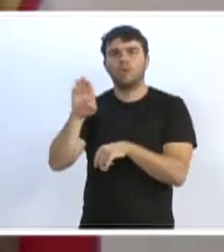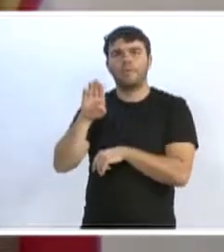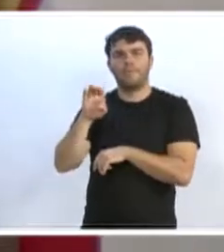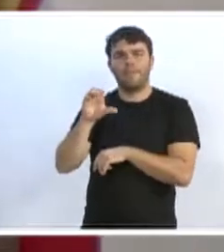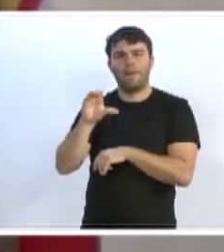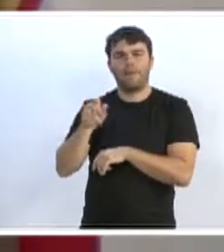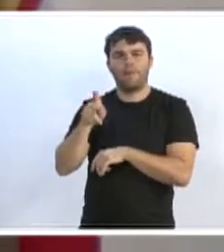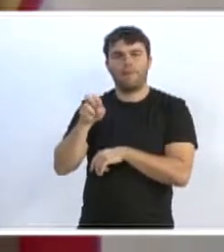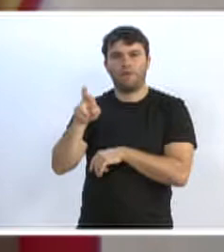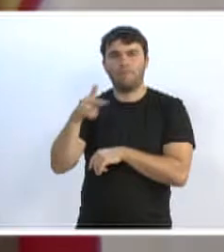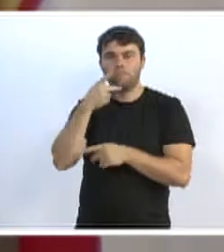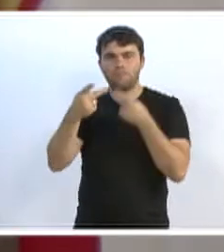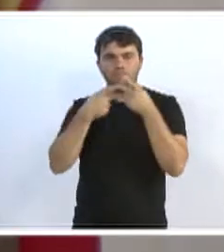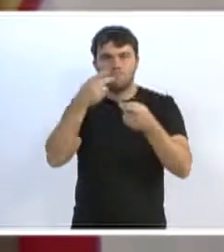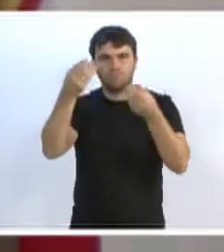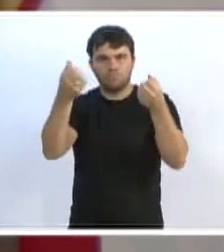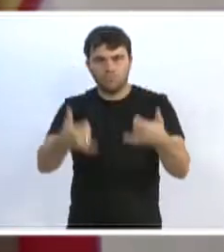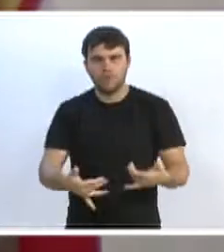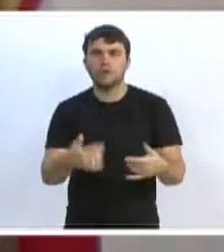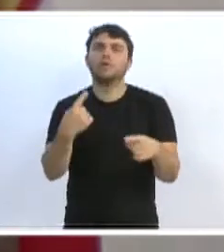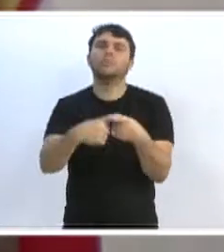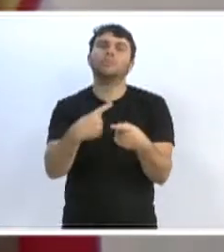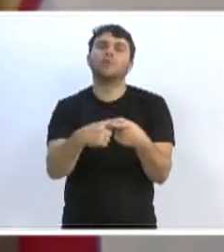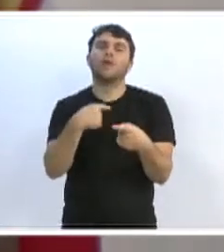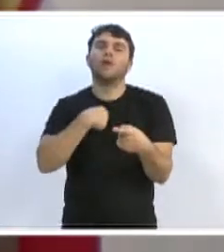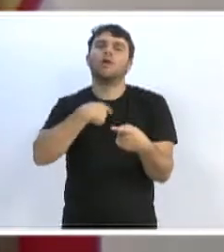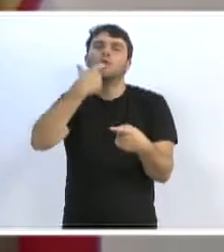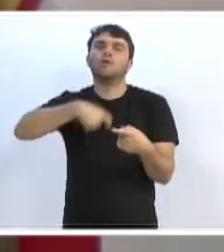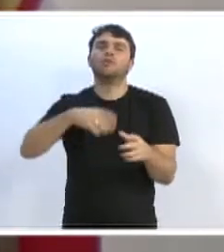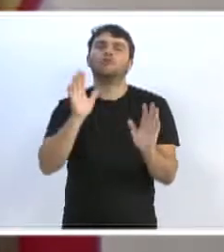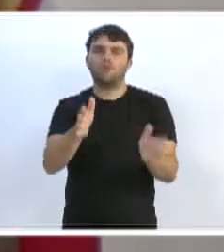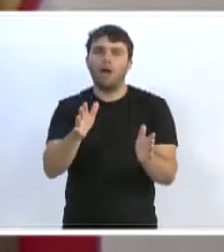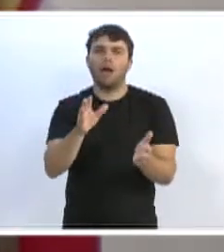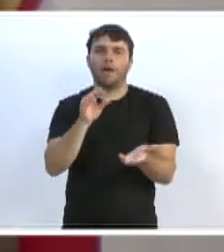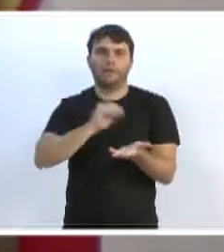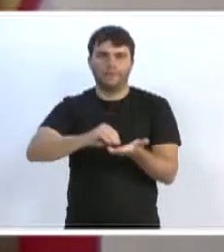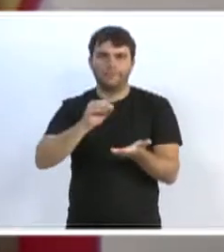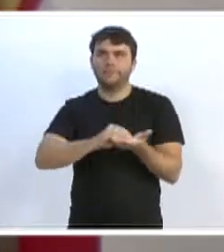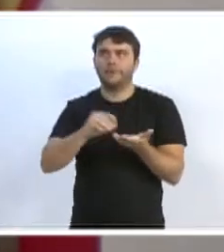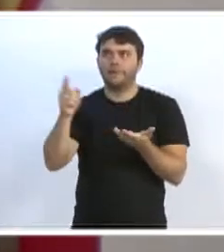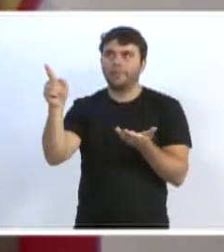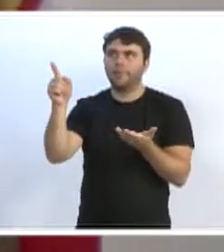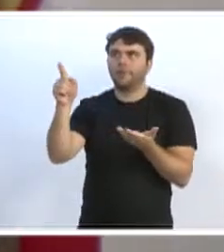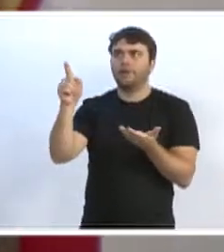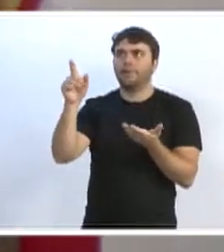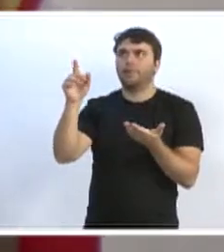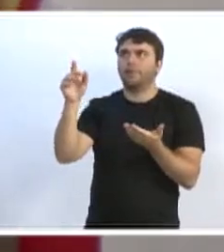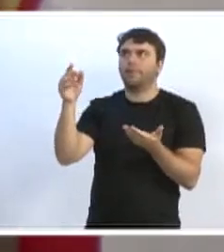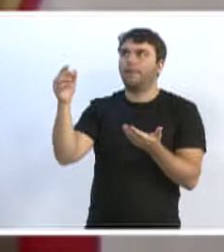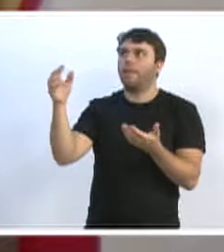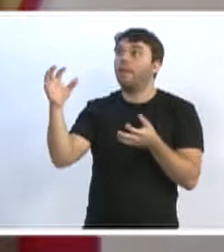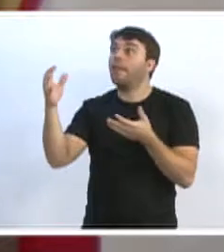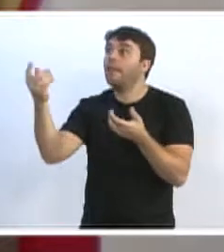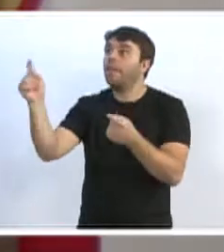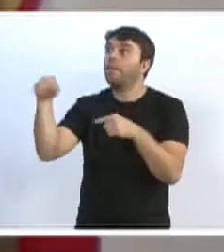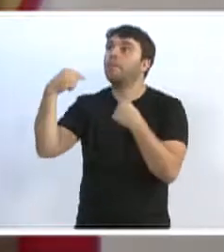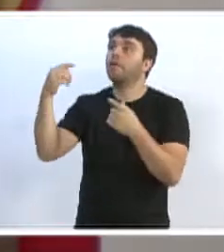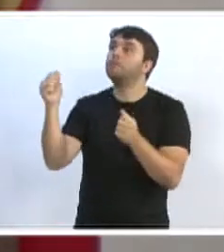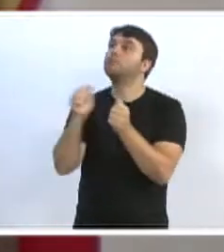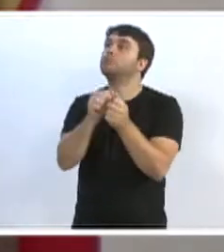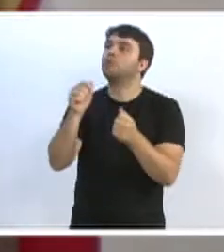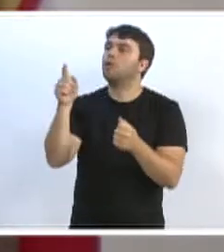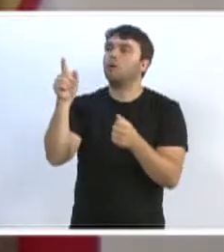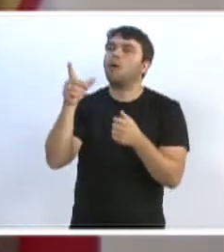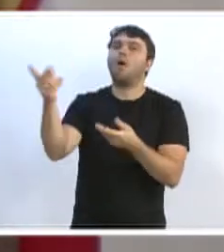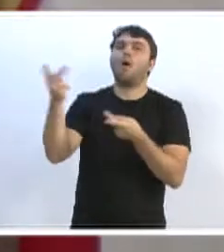aqui, porque eu também já tive alguns secretários que simplesmente me deixaram a ver navios, vereador Becker.